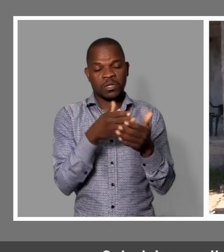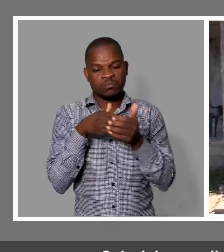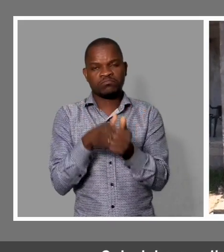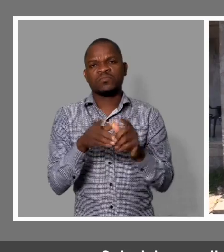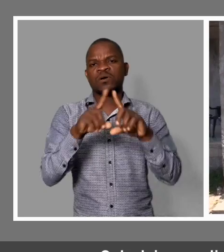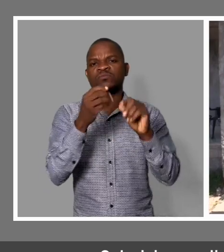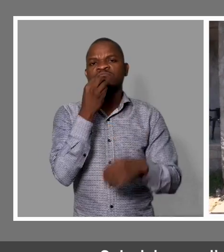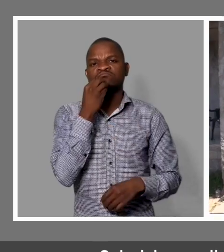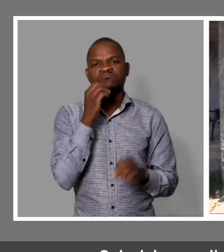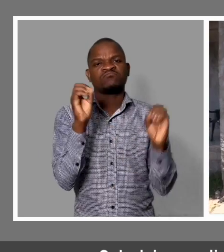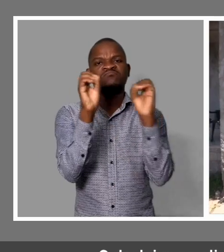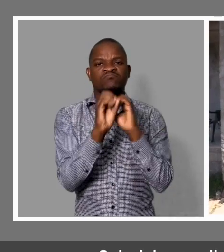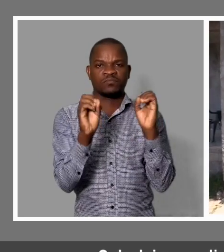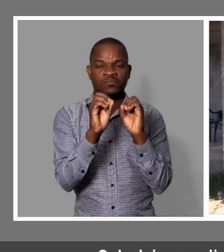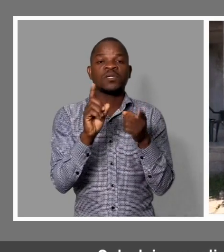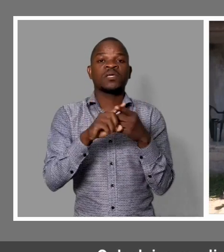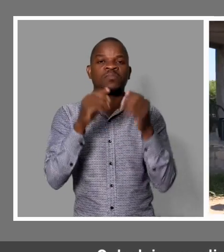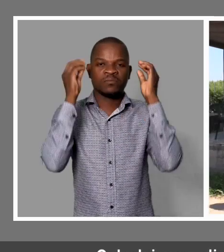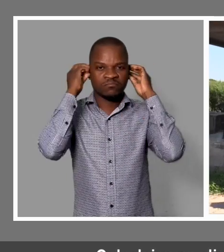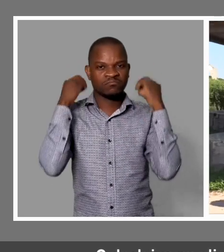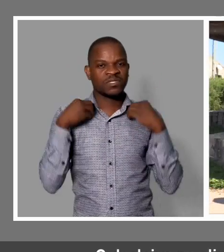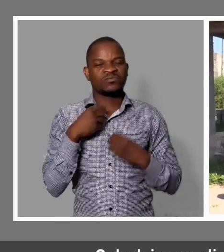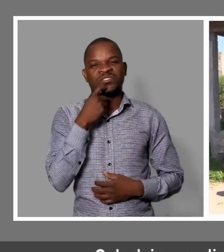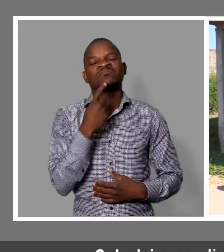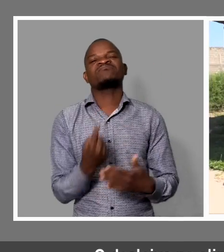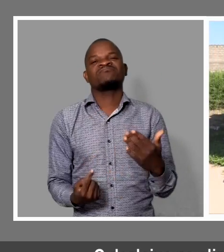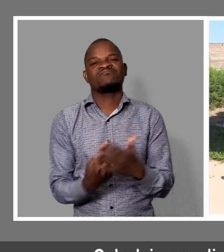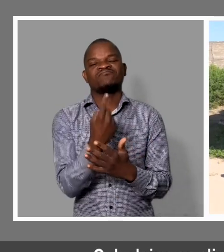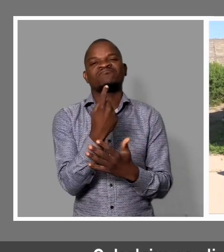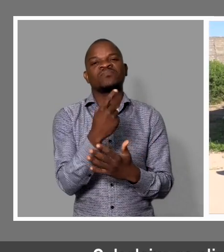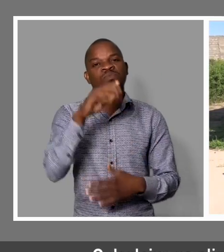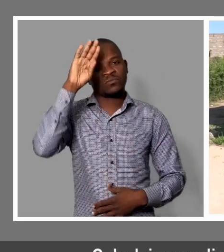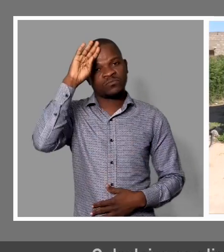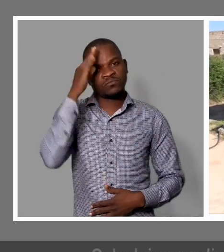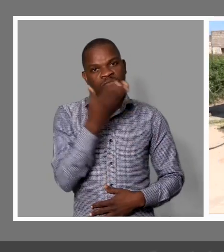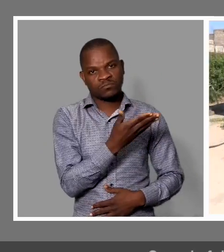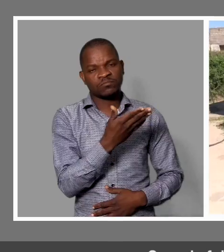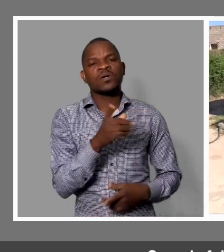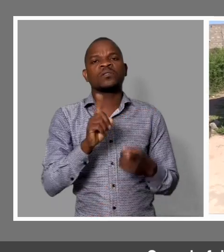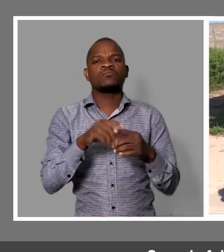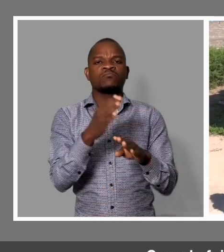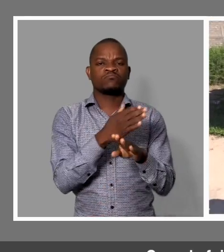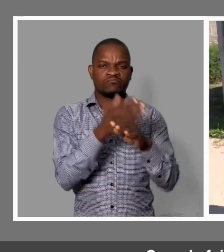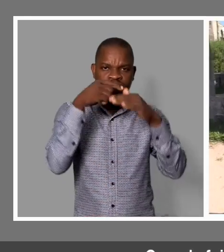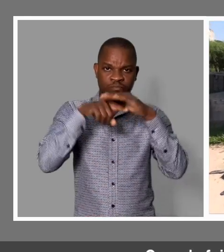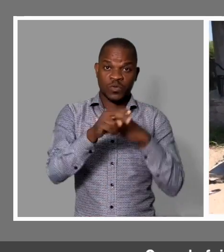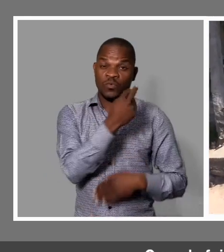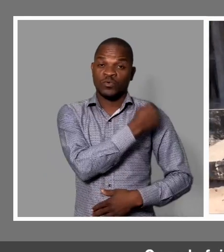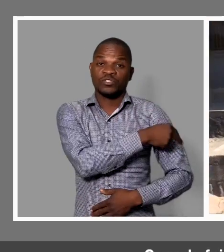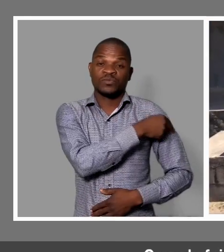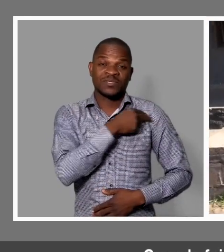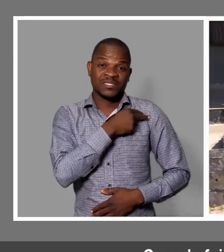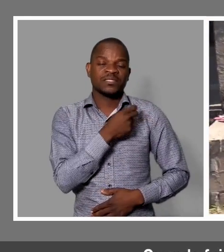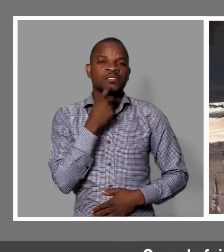desleixo na alimentação é, segundo o diagnóstico médico, uma das causas que a levou à doença. Quando fui ao hospital, disseram que o